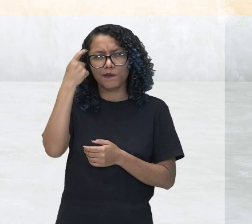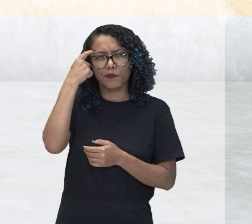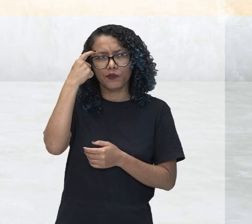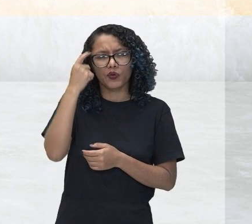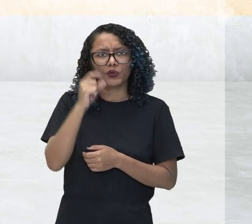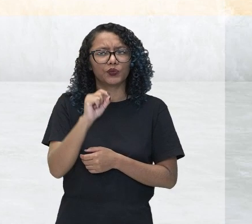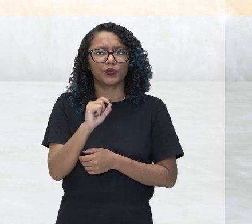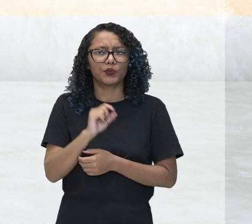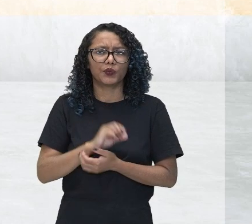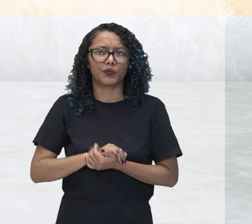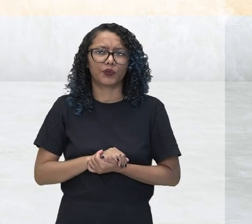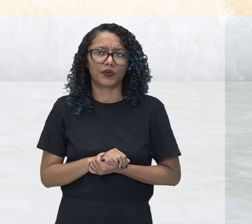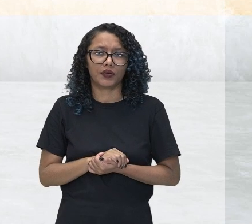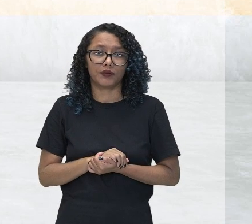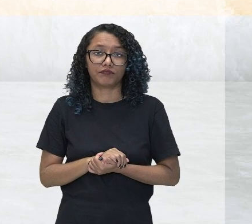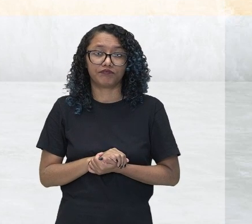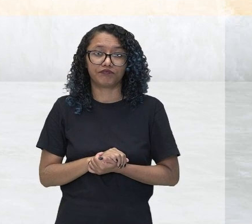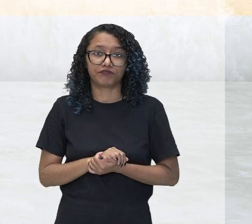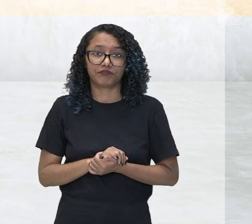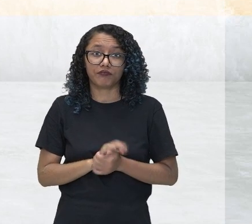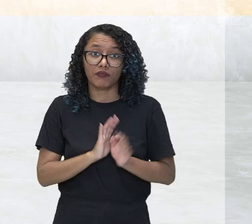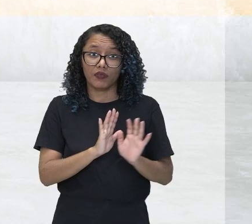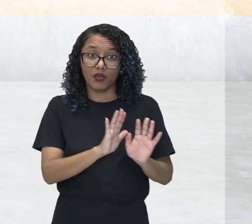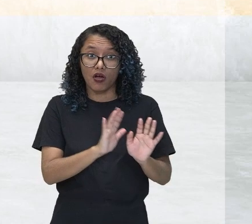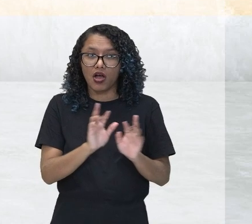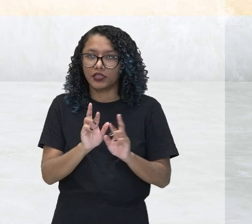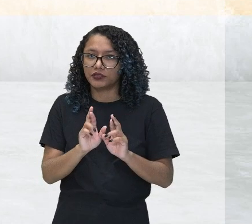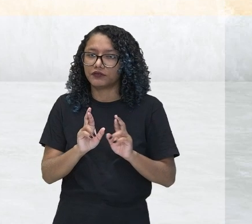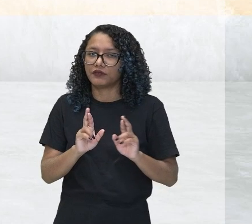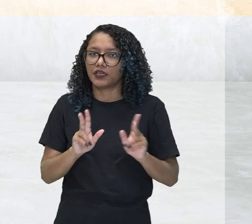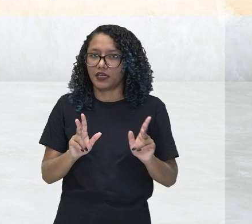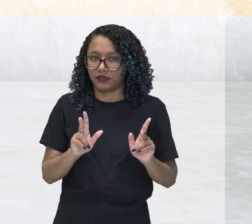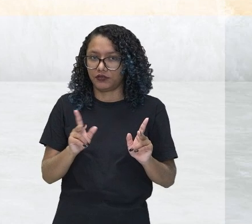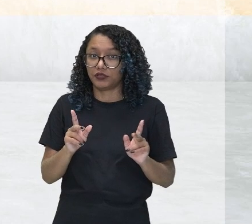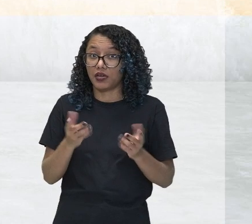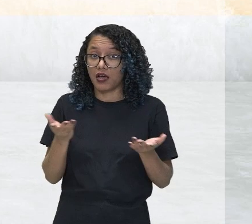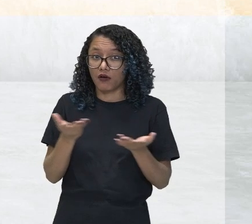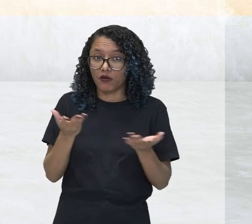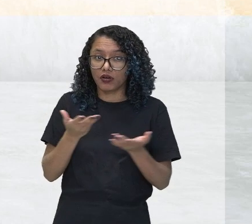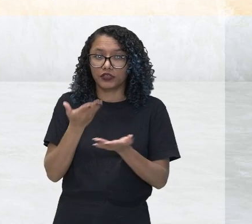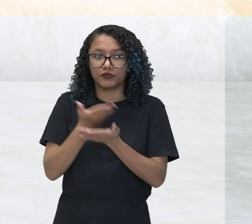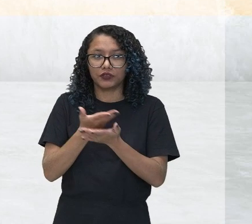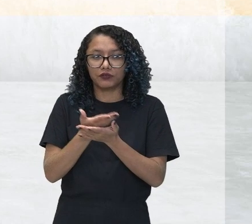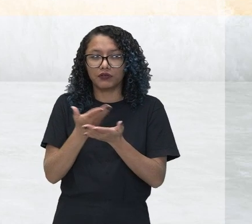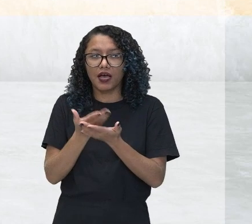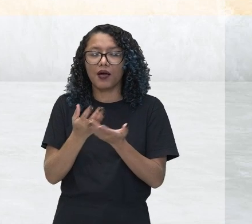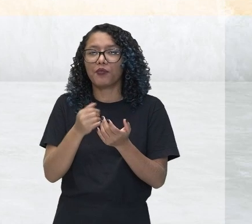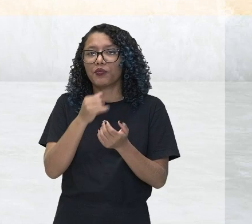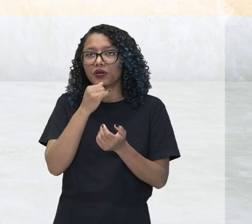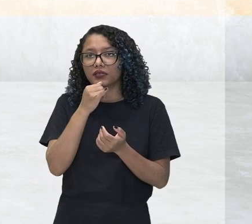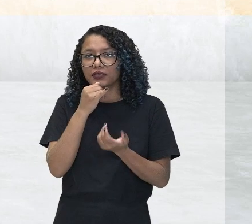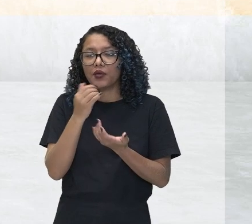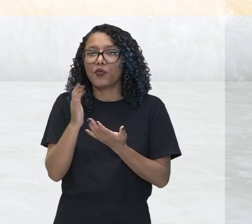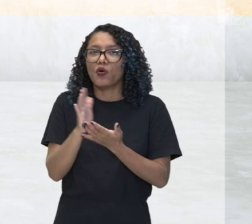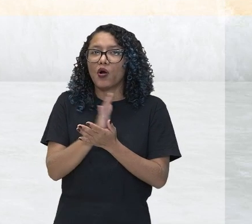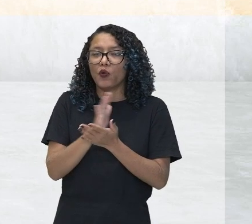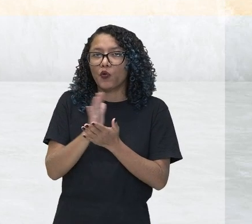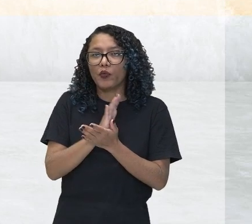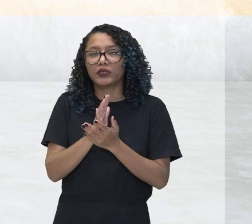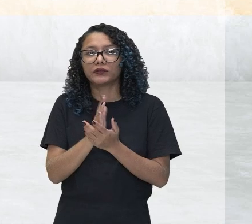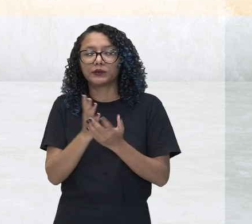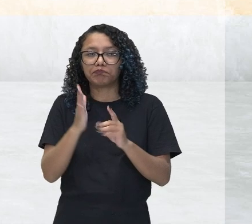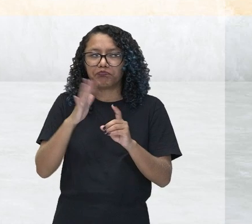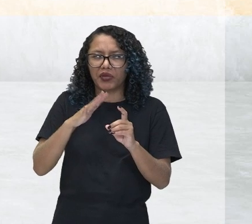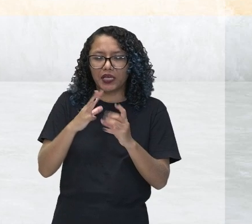de desmistificar algumas ideias que nós temos quando nós falamos de cultura. Uma coisa que